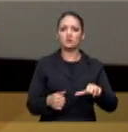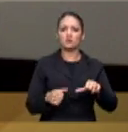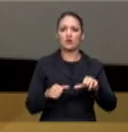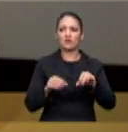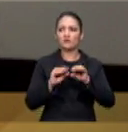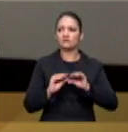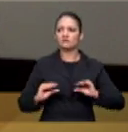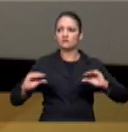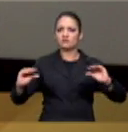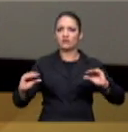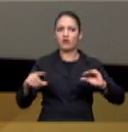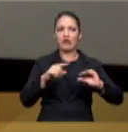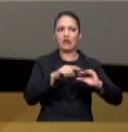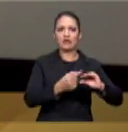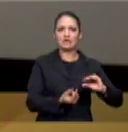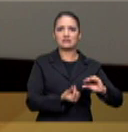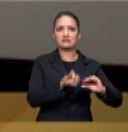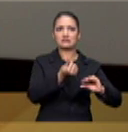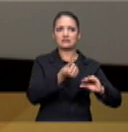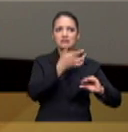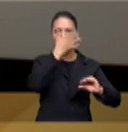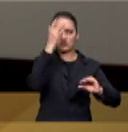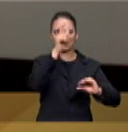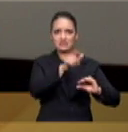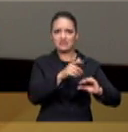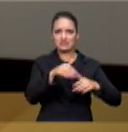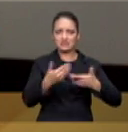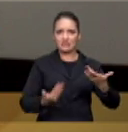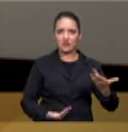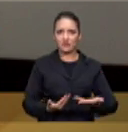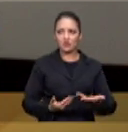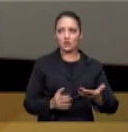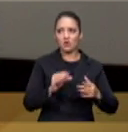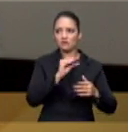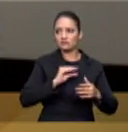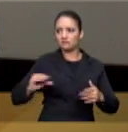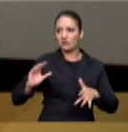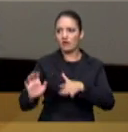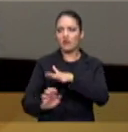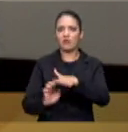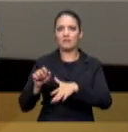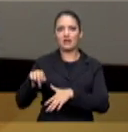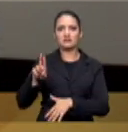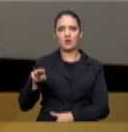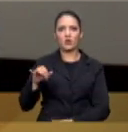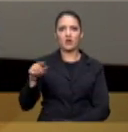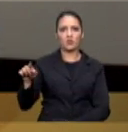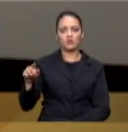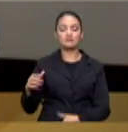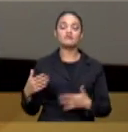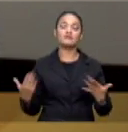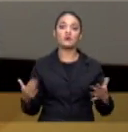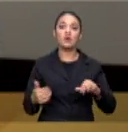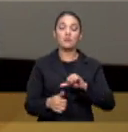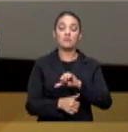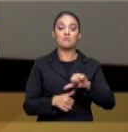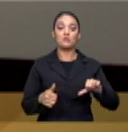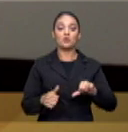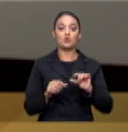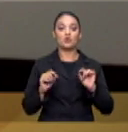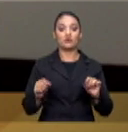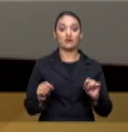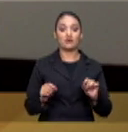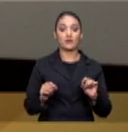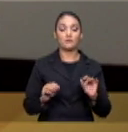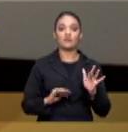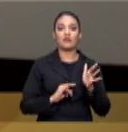edição de uma instrução normativa em 2015, alterando então a declaração de